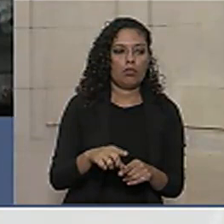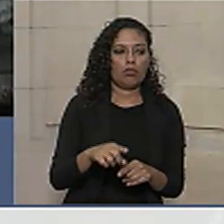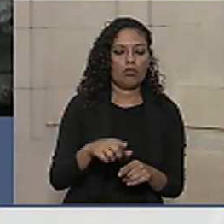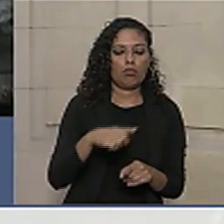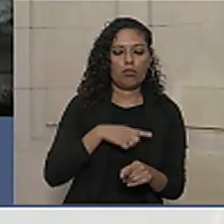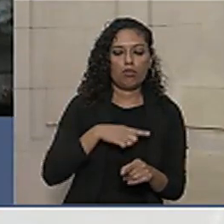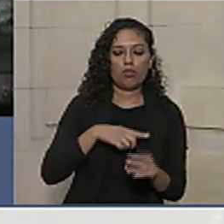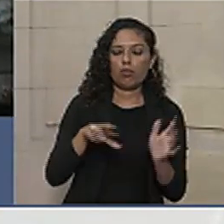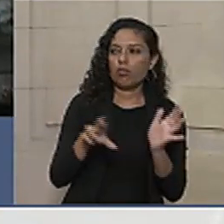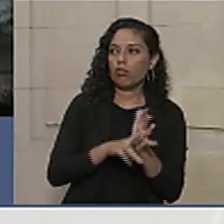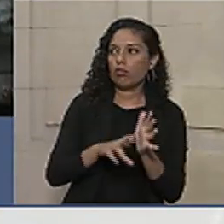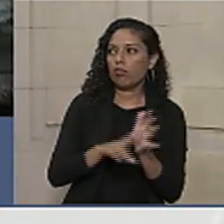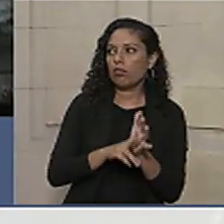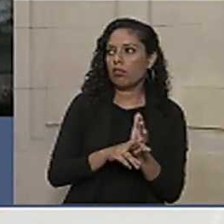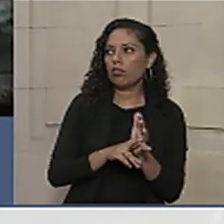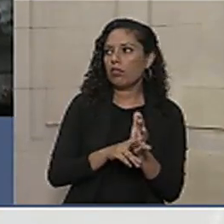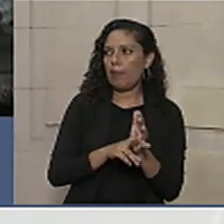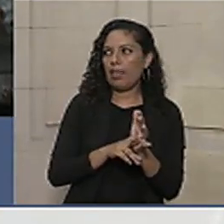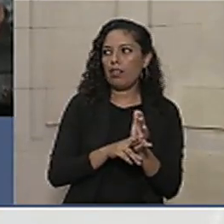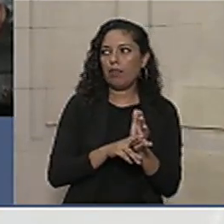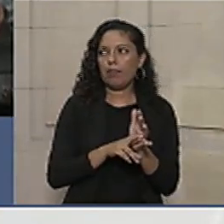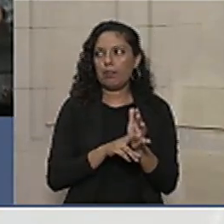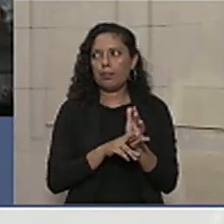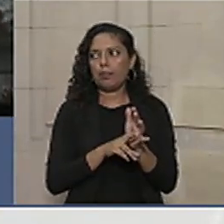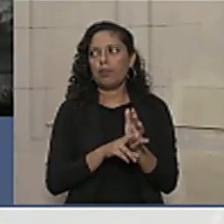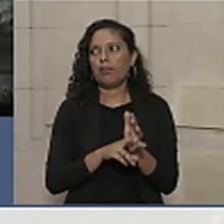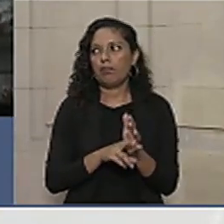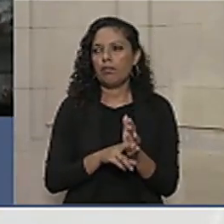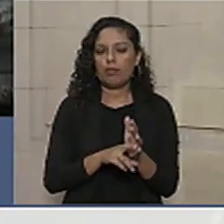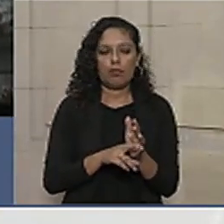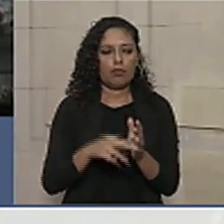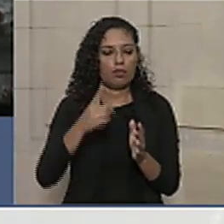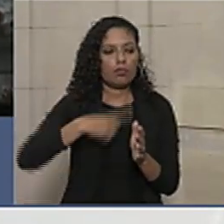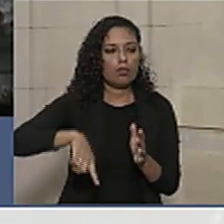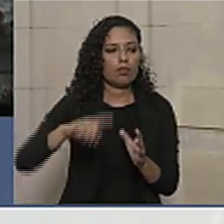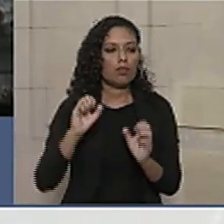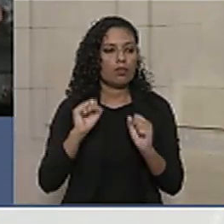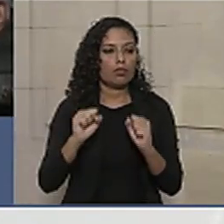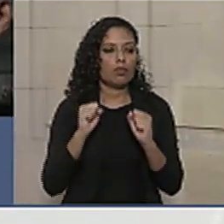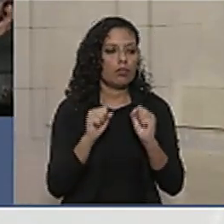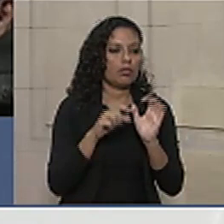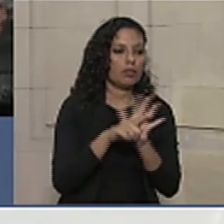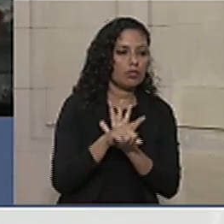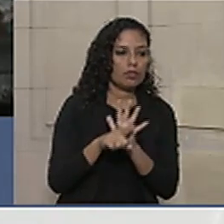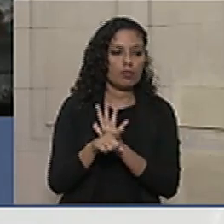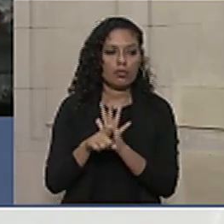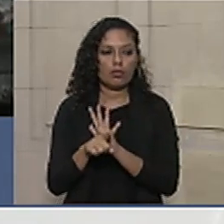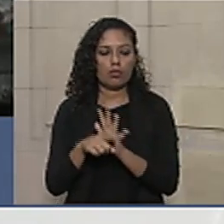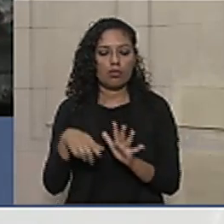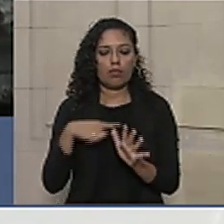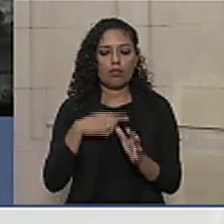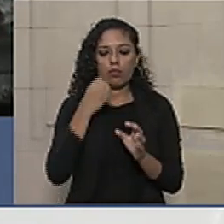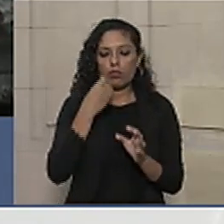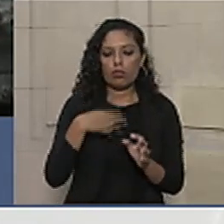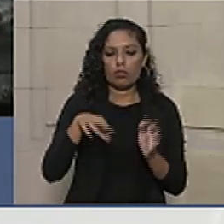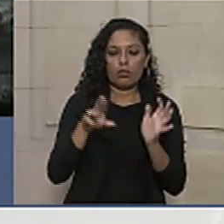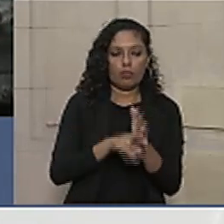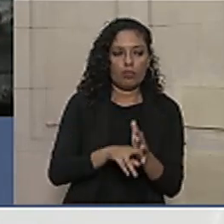um relatório. Esse é um tema que nós podemos rapidamente ter um bom relatório. A